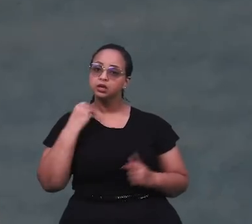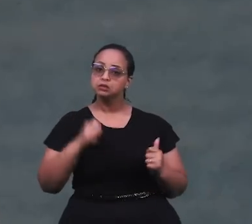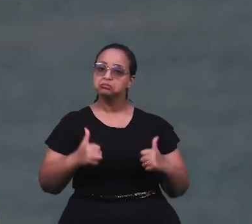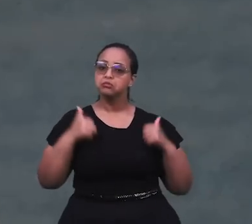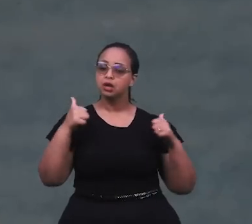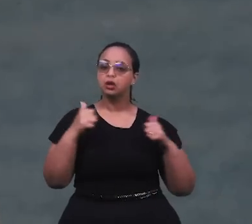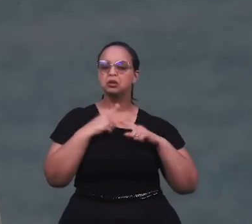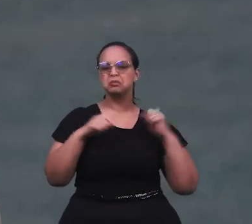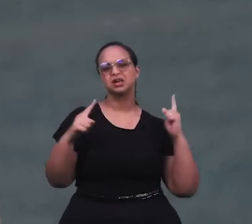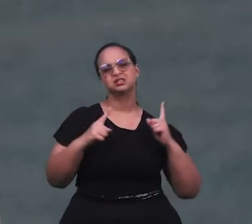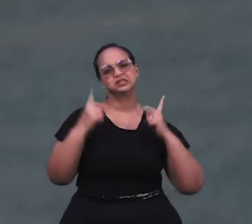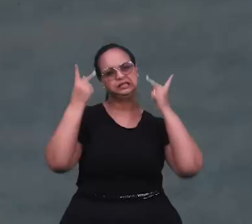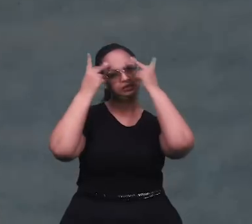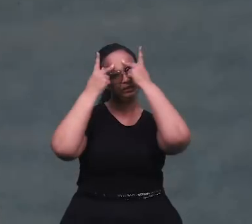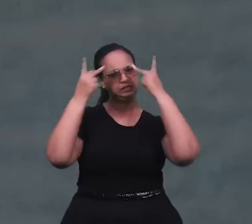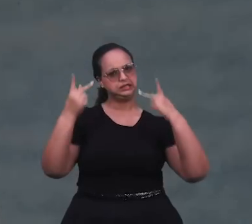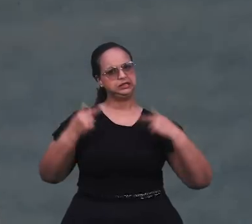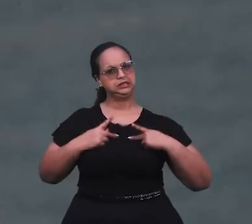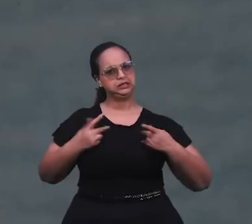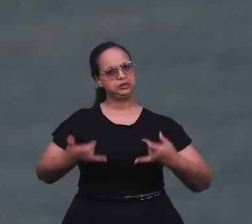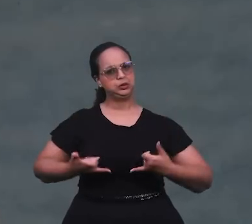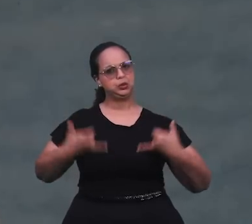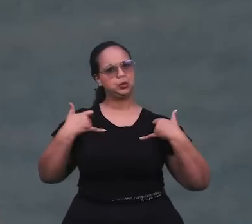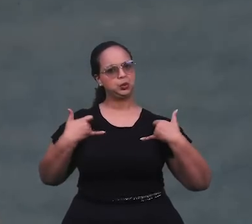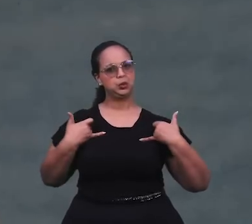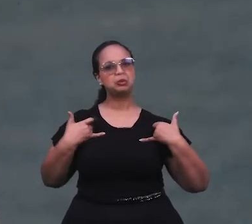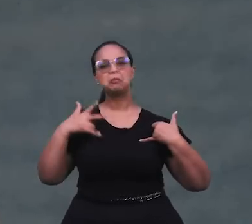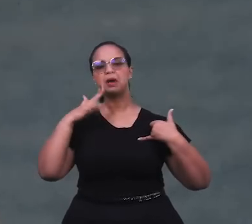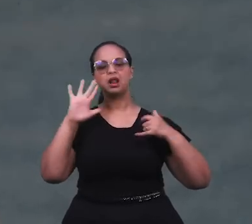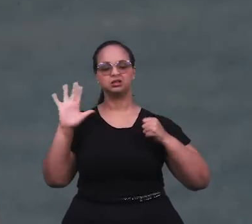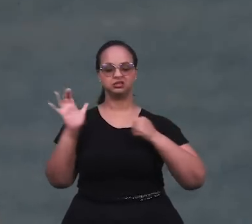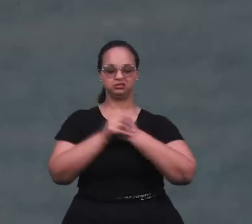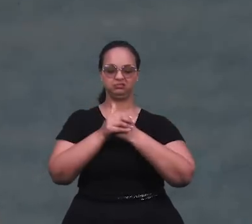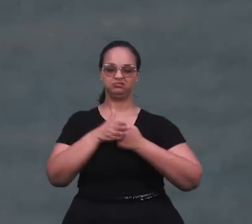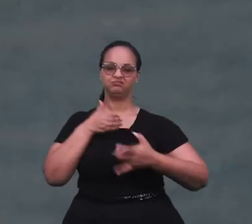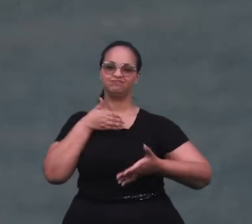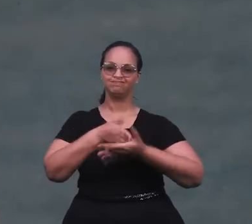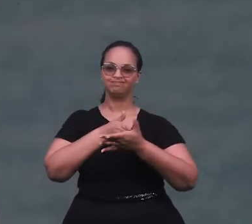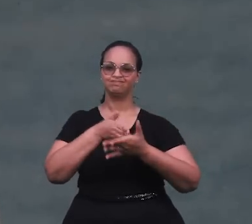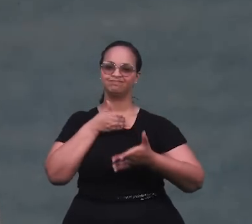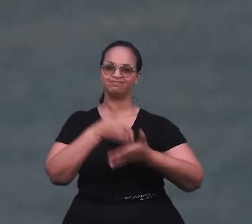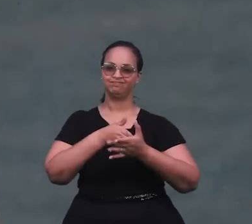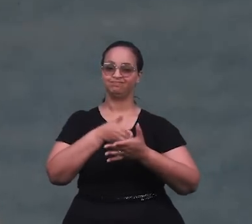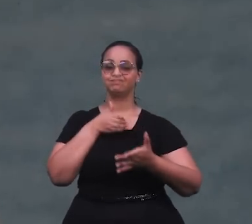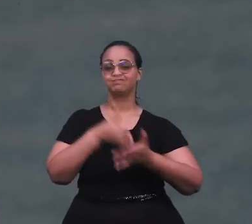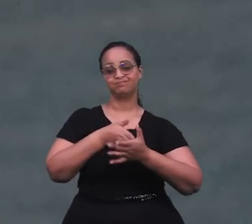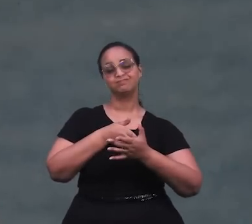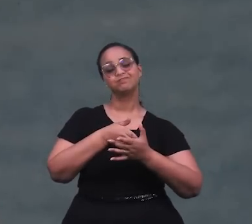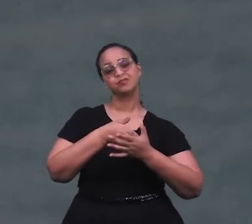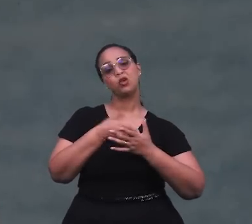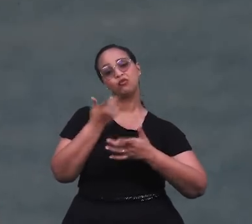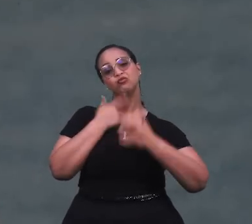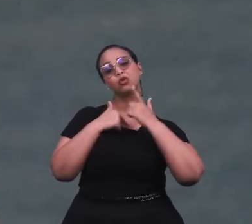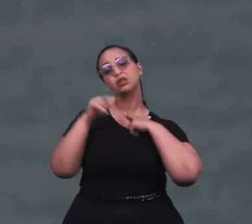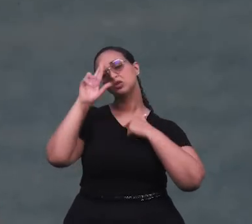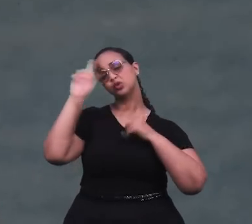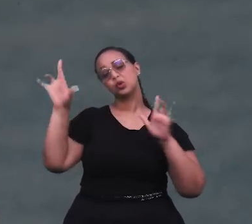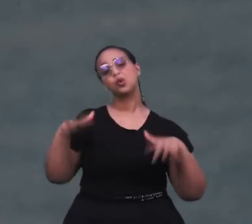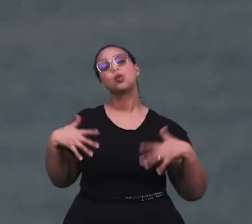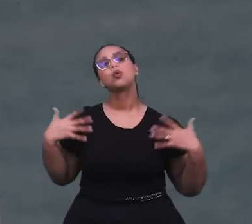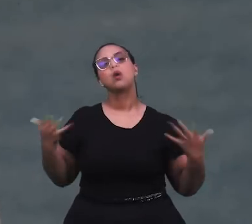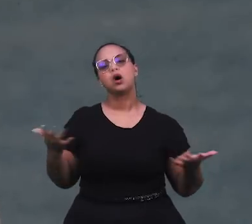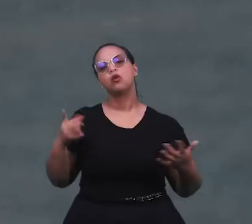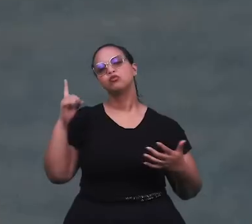próprio. Agora, o orgulho é que nos impede. Quando você coloca o orgulho acima daquilo que é a vontade do Espírito